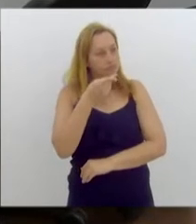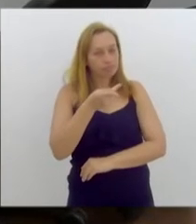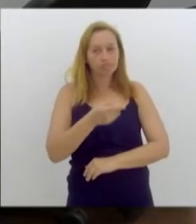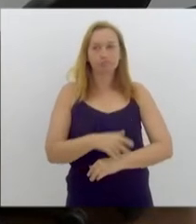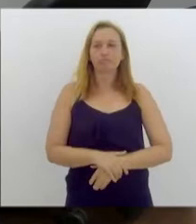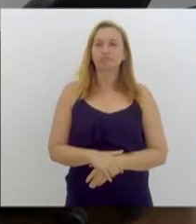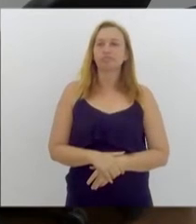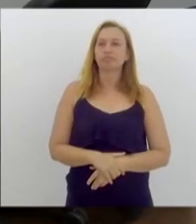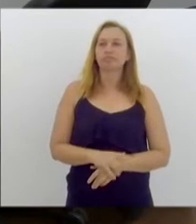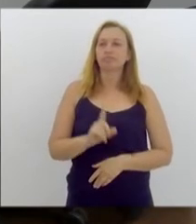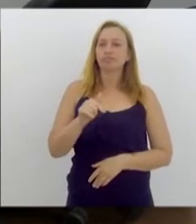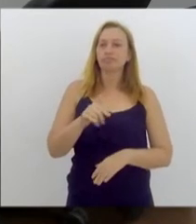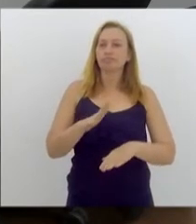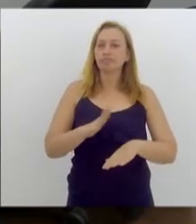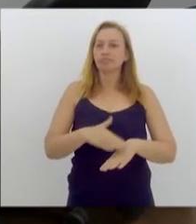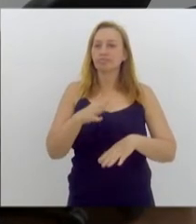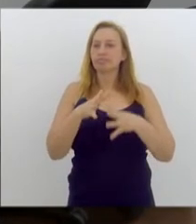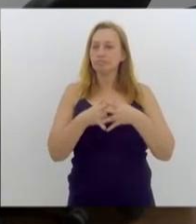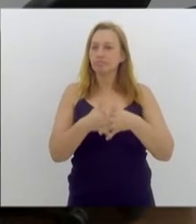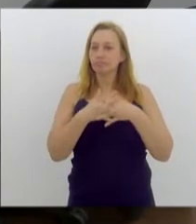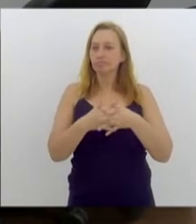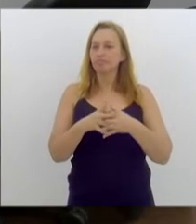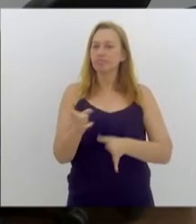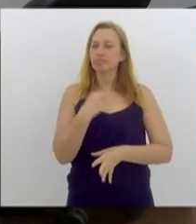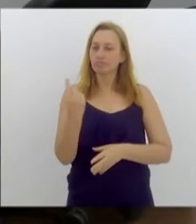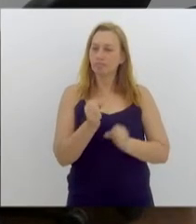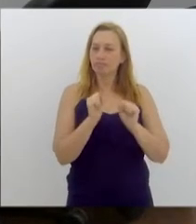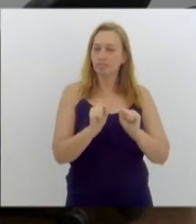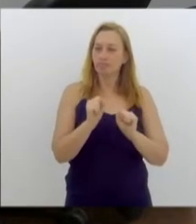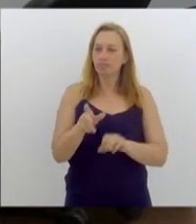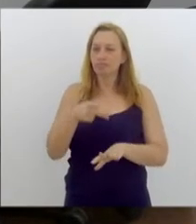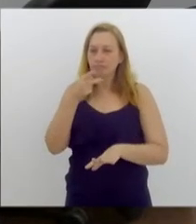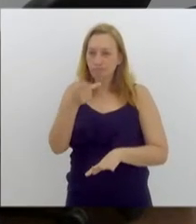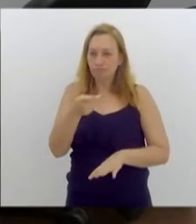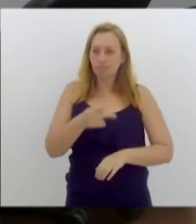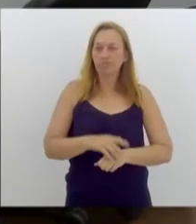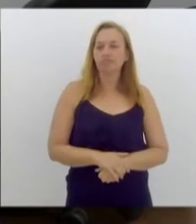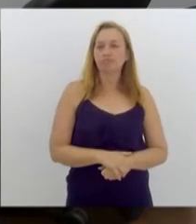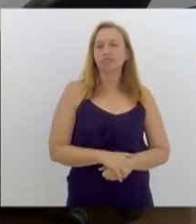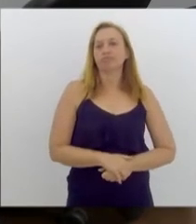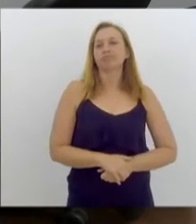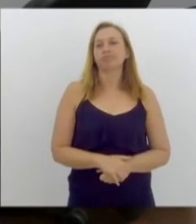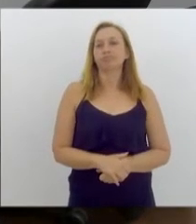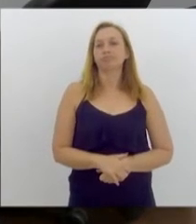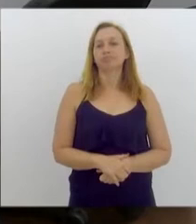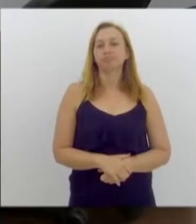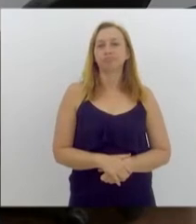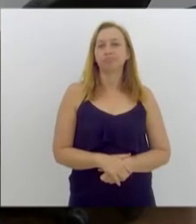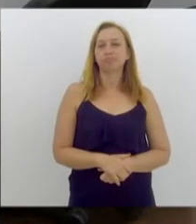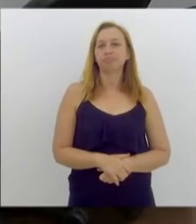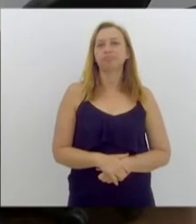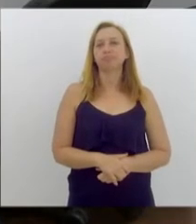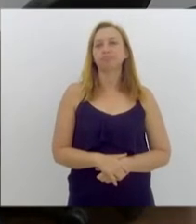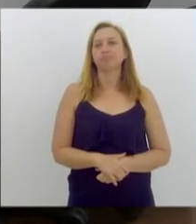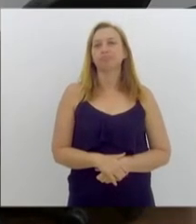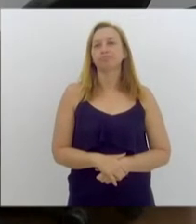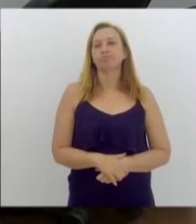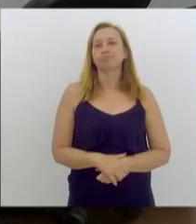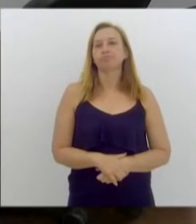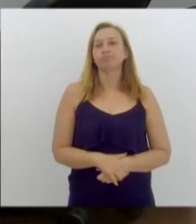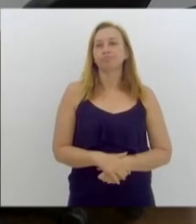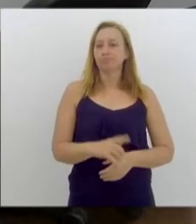ela é muito mais complexa do que nós podemos imaginar é inexorável que existirá um